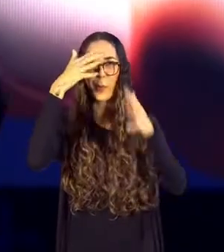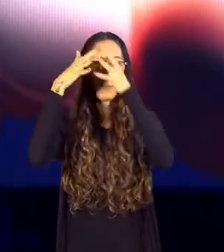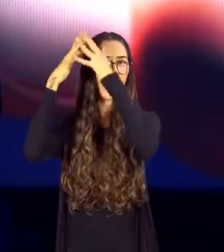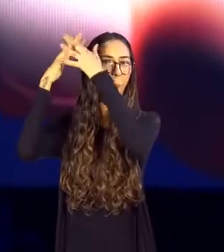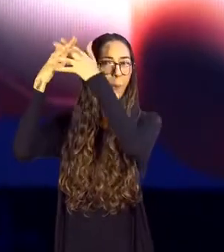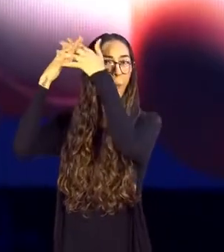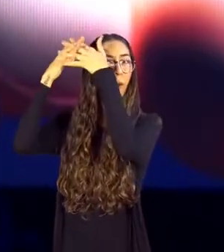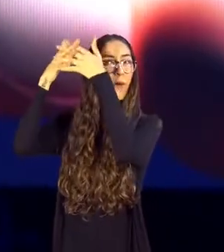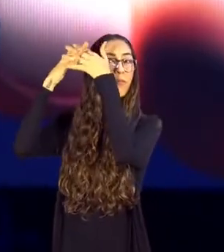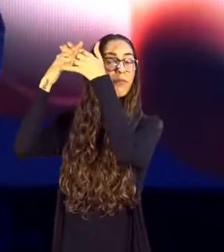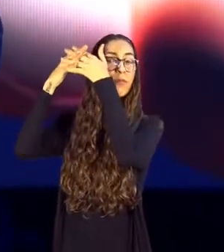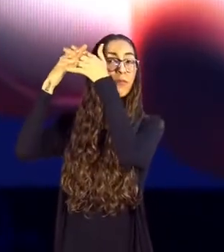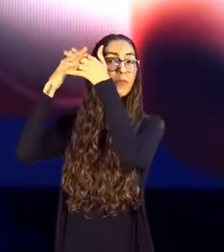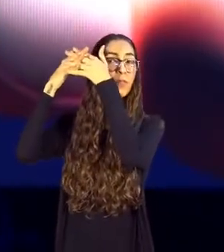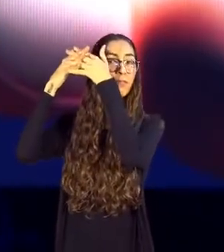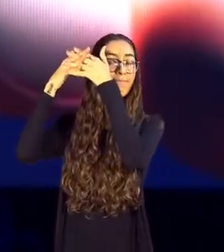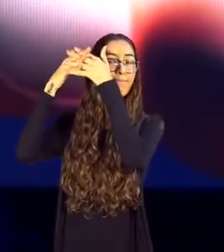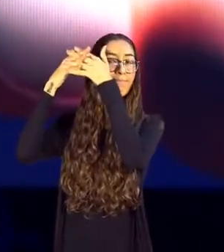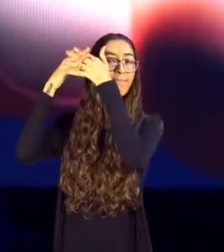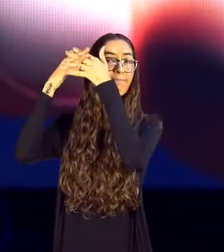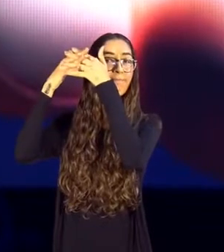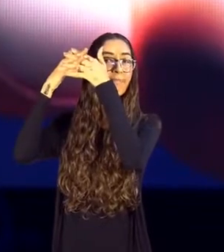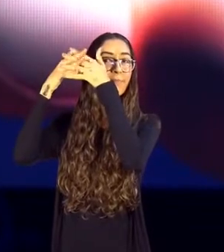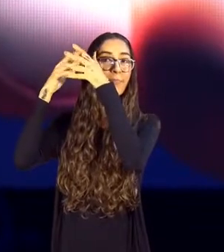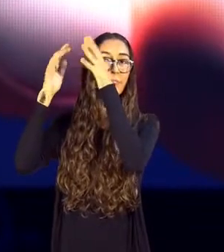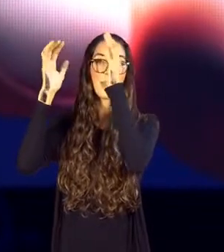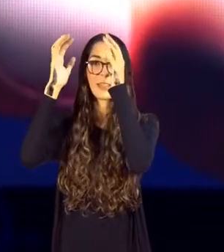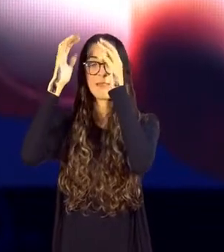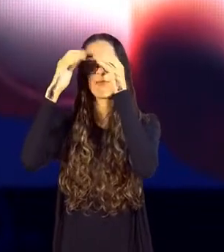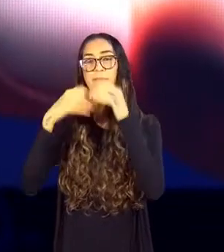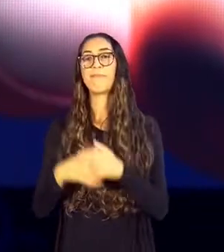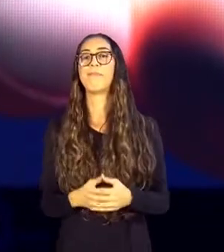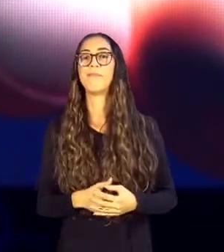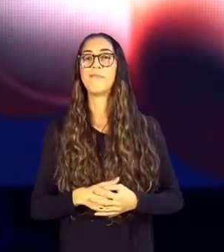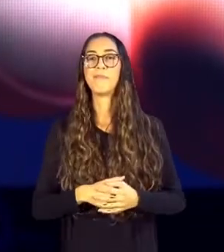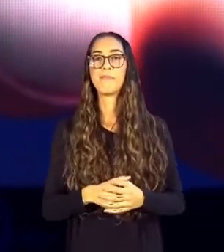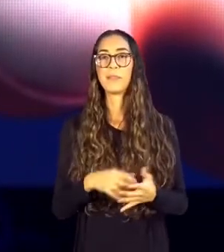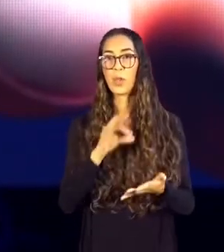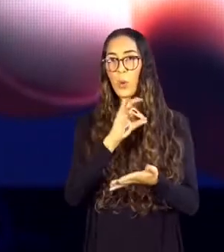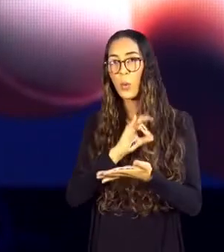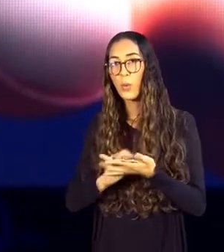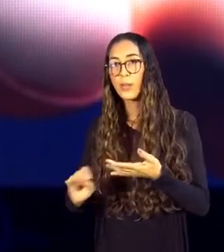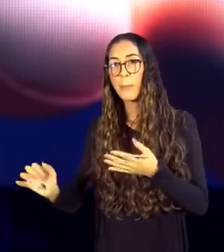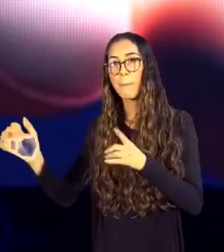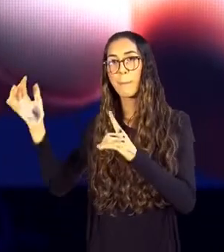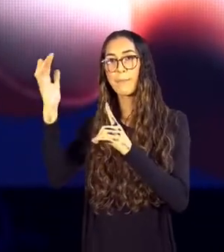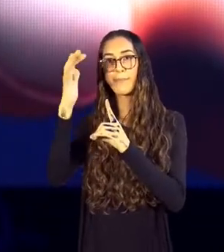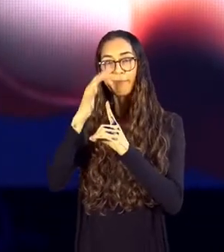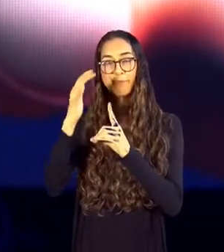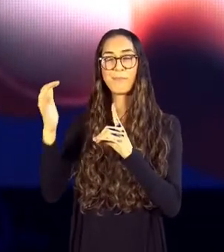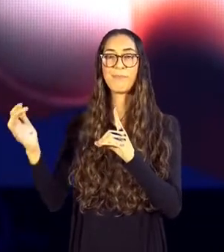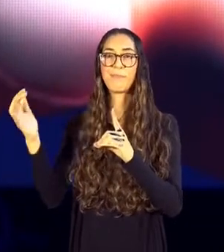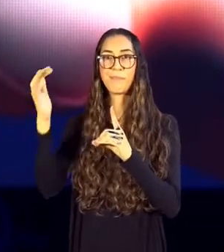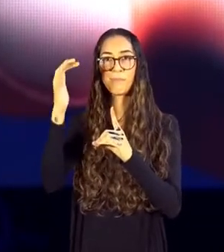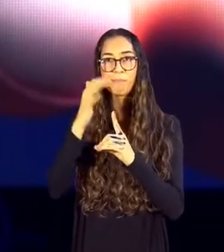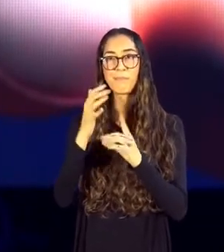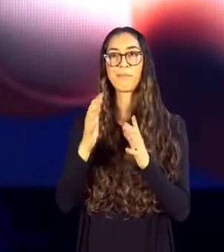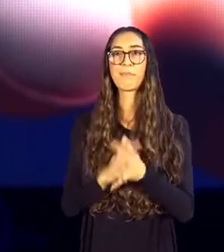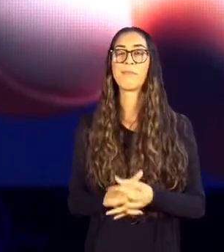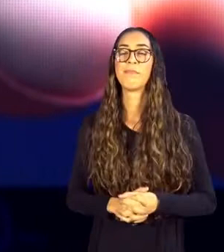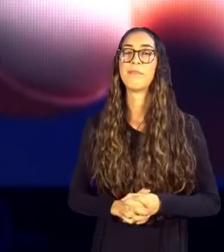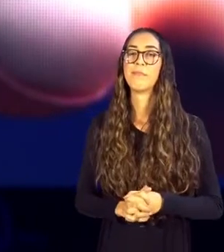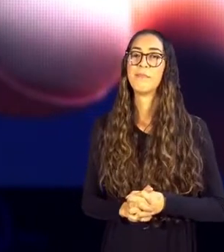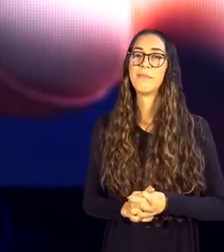dia tem batalha. O inimigo, ele não descansa. Ah, pastor, mas que problema, um advogado. Eu soube de um testemunho de uma